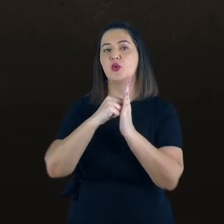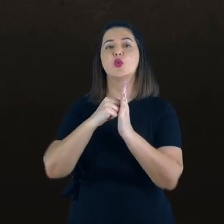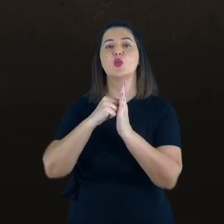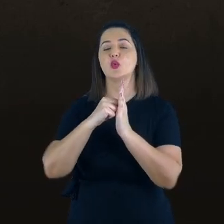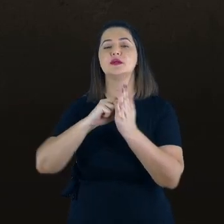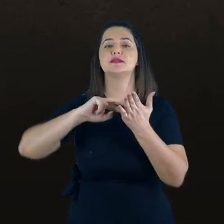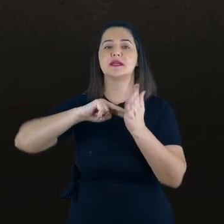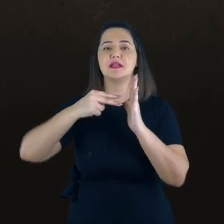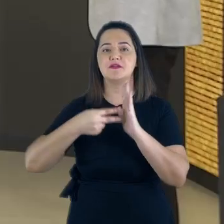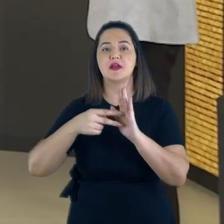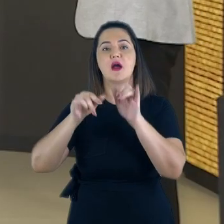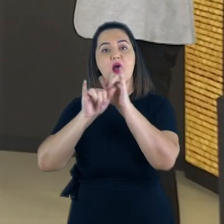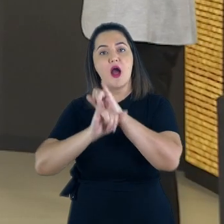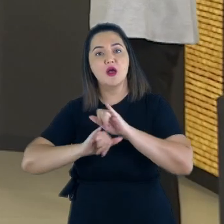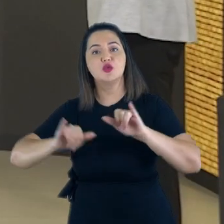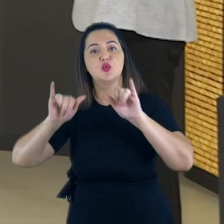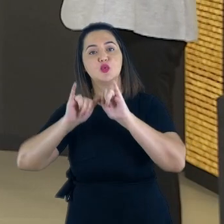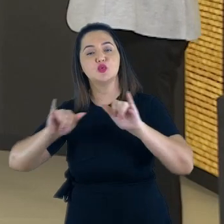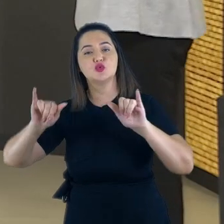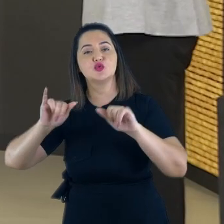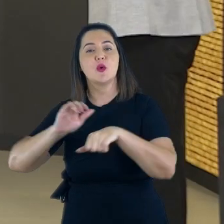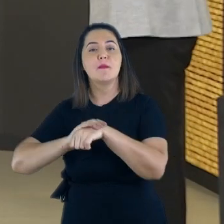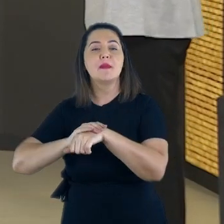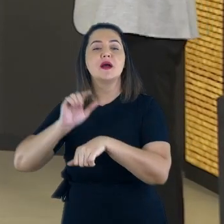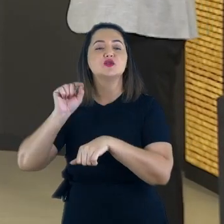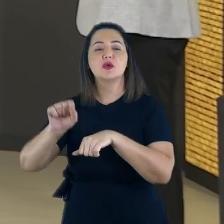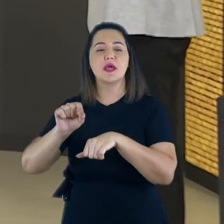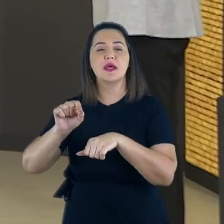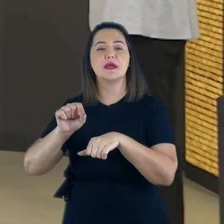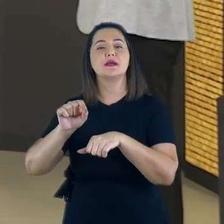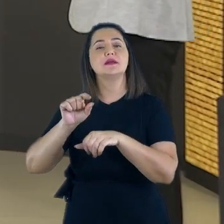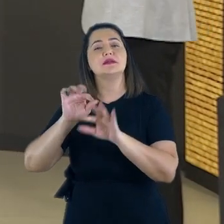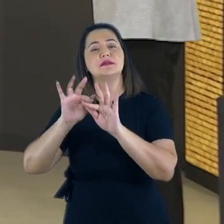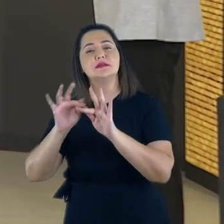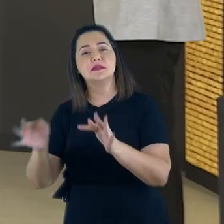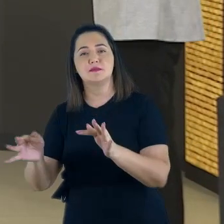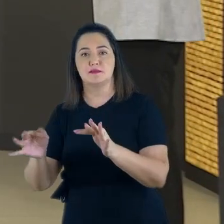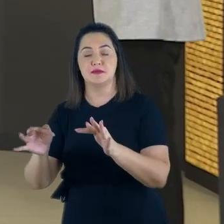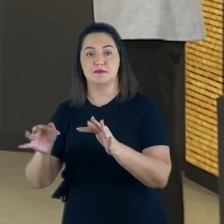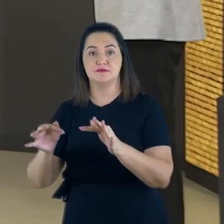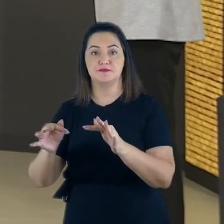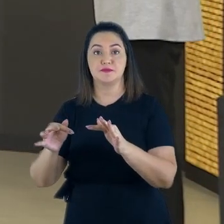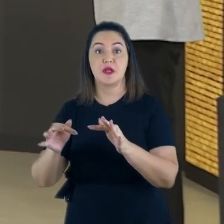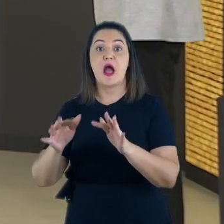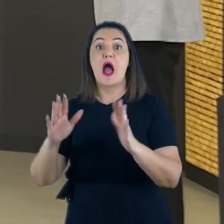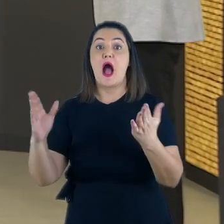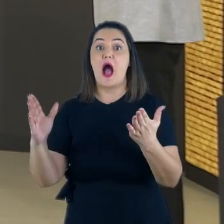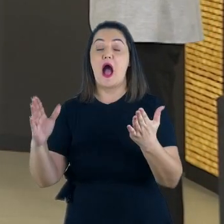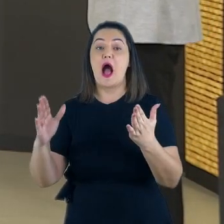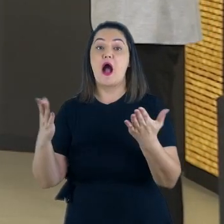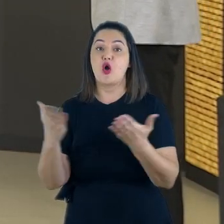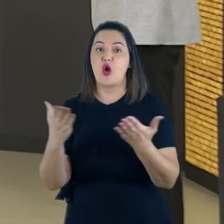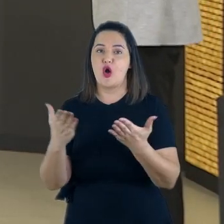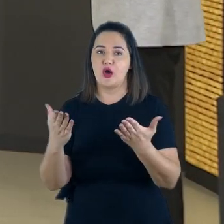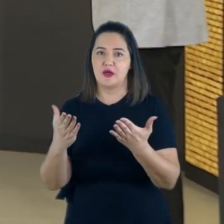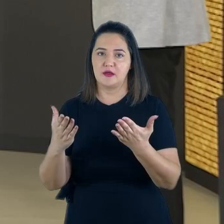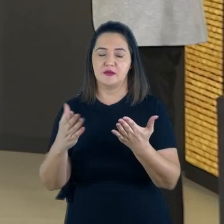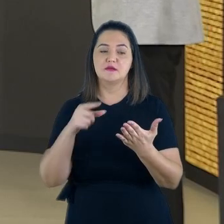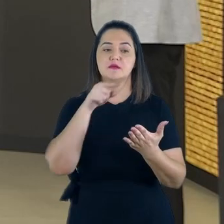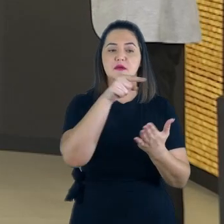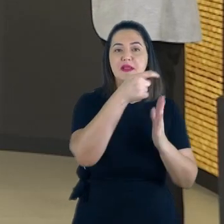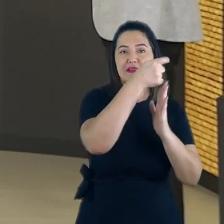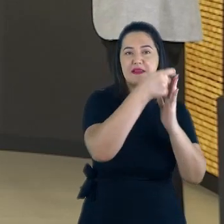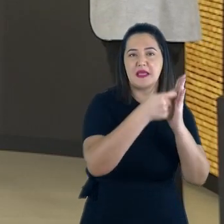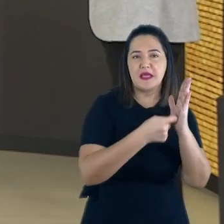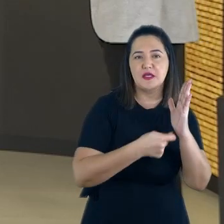anúncio seja feito nos termos mais claros, simples e literais. Mas o caso é inteiramente invertido